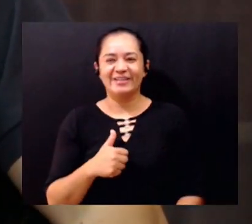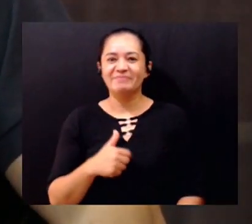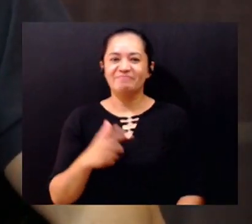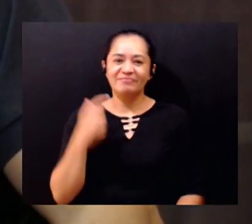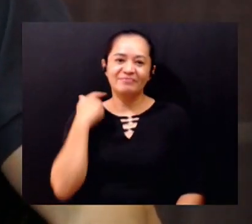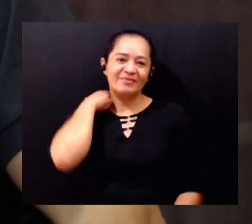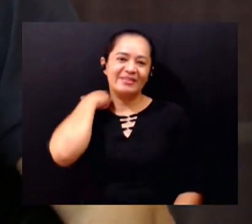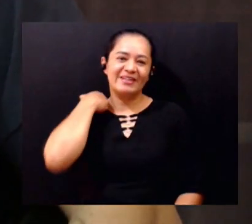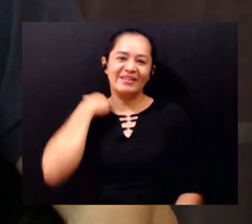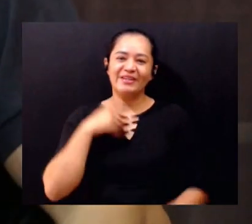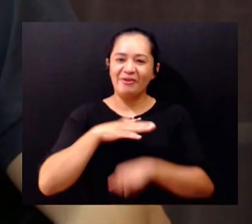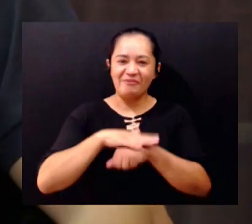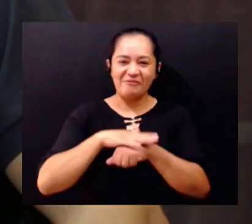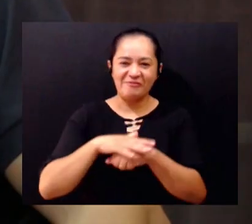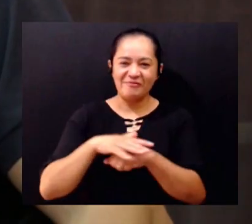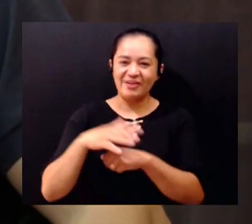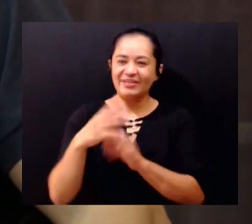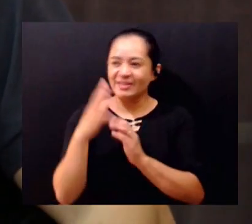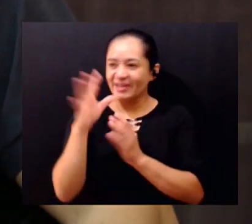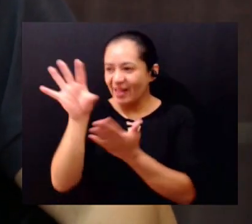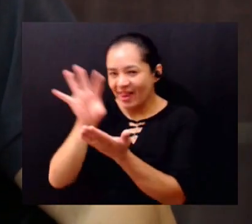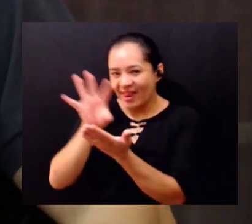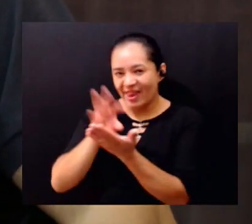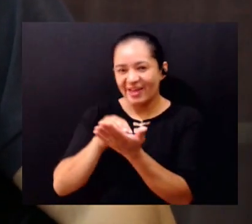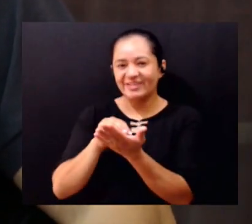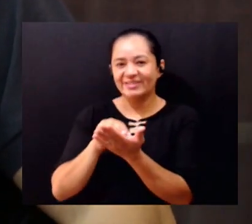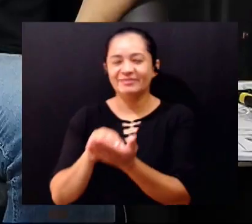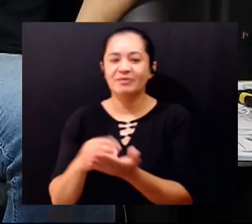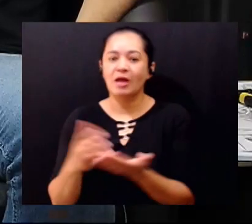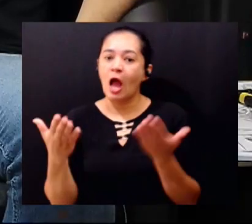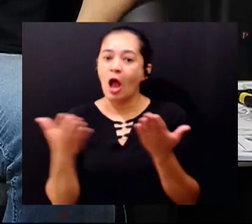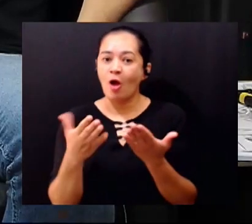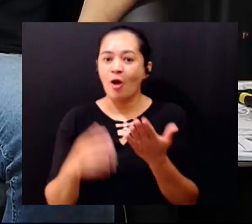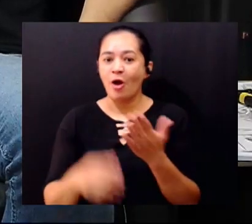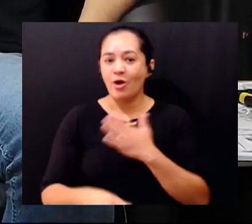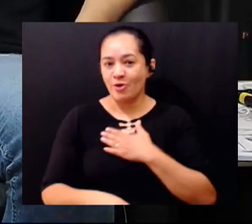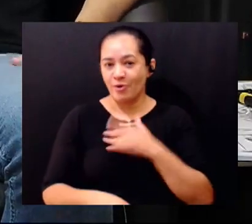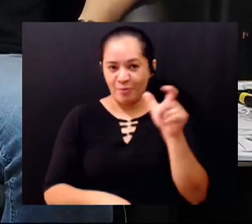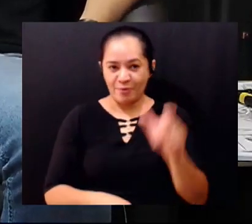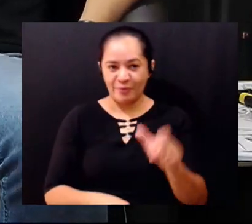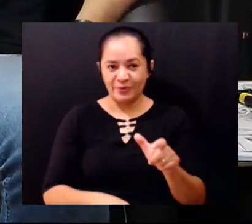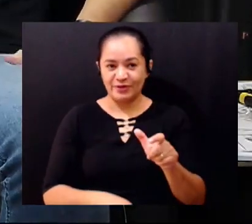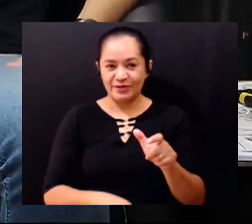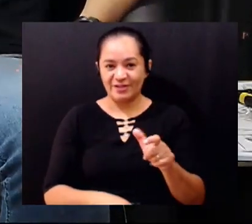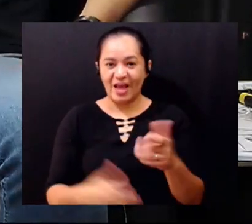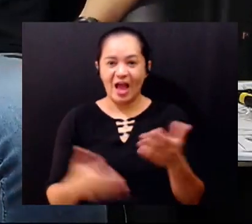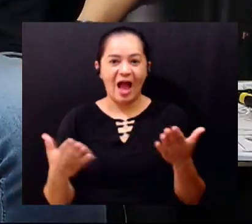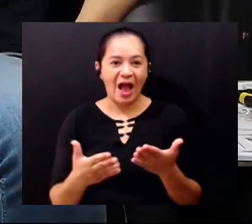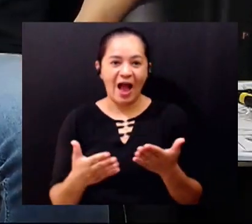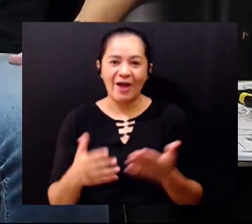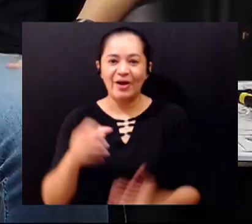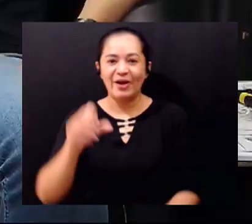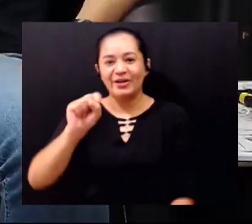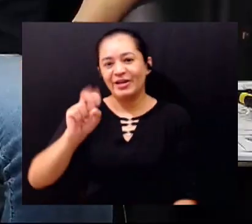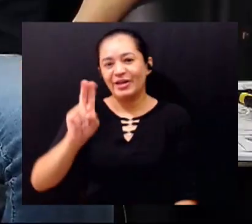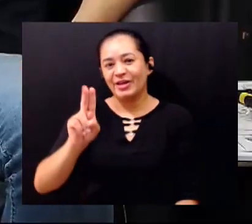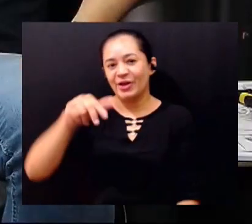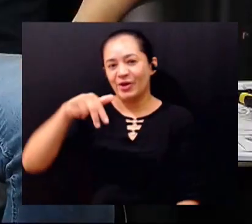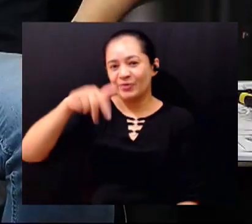hoje, praticamente. E você? Agora o meu personagem preferido é o Capitão Sunguinha, né? Tô sabendo desse carinha aí. Super-herói